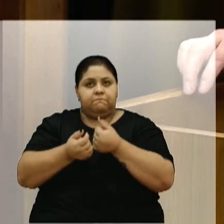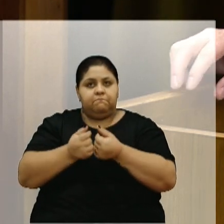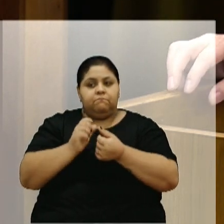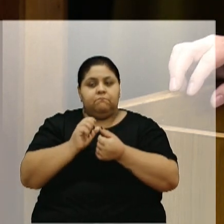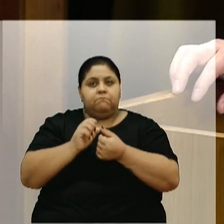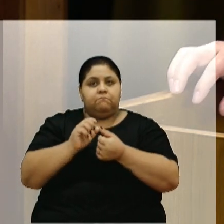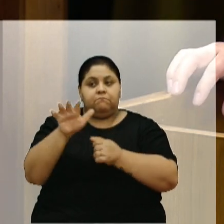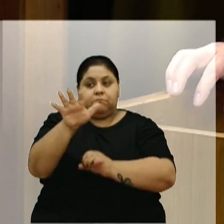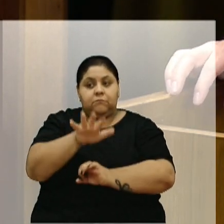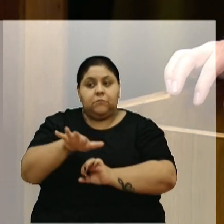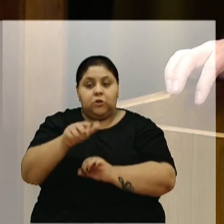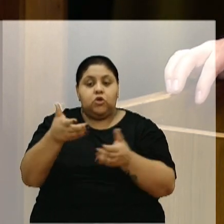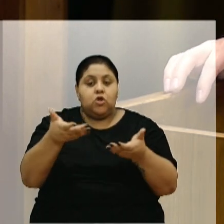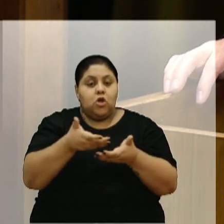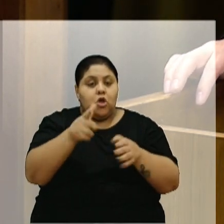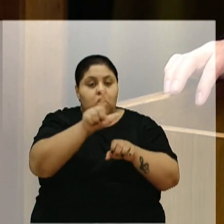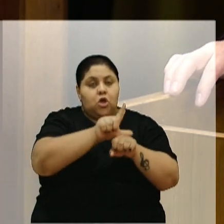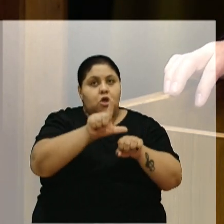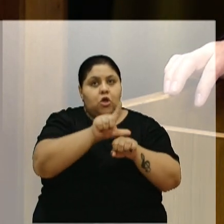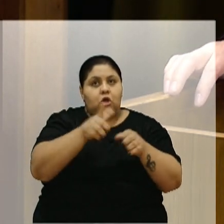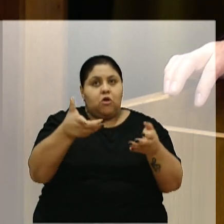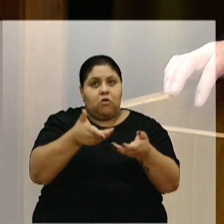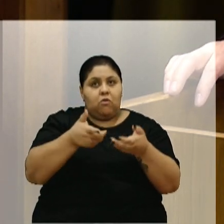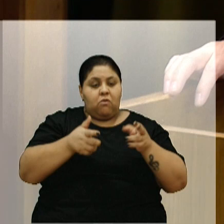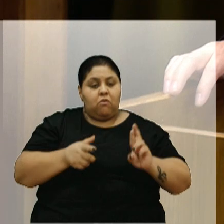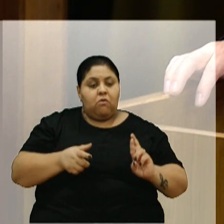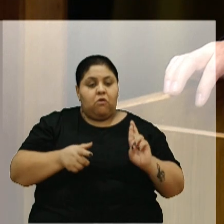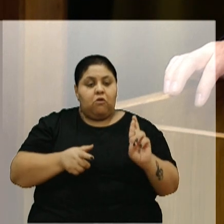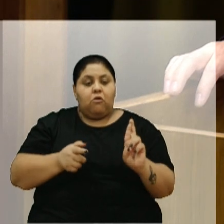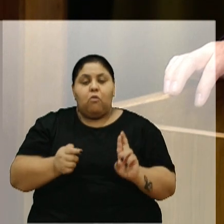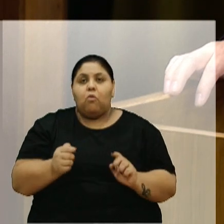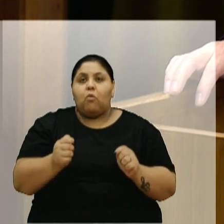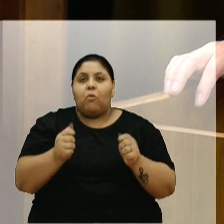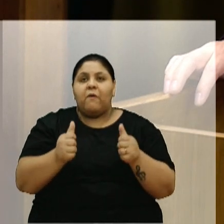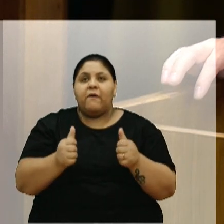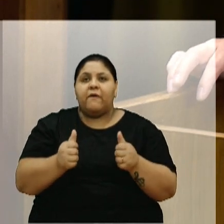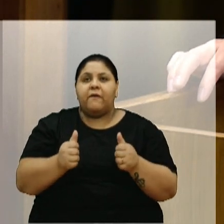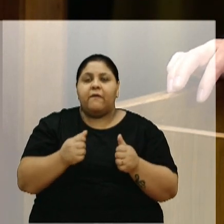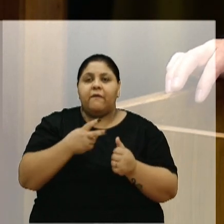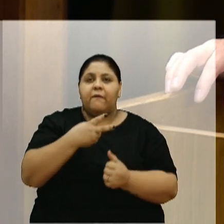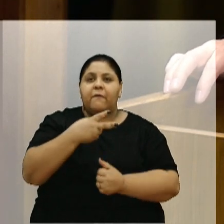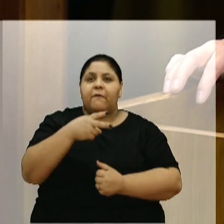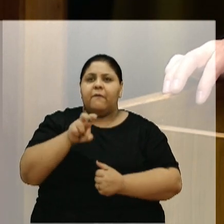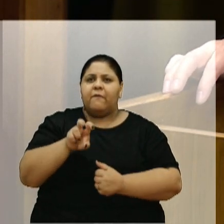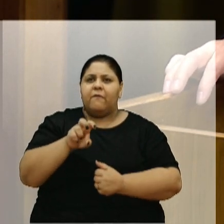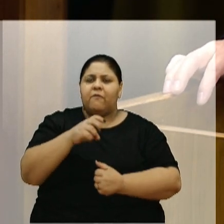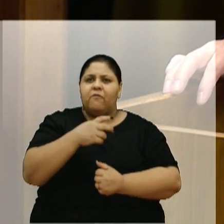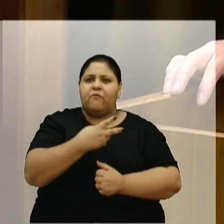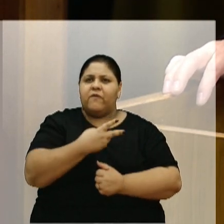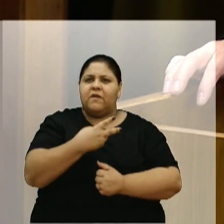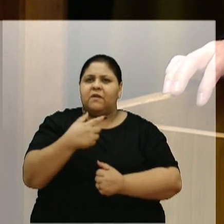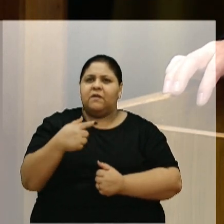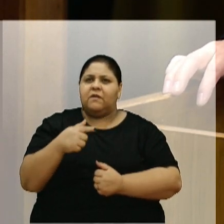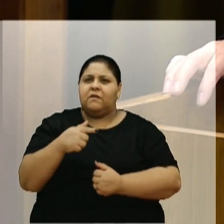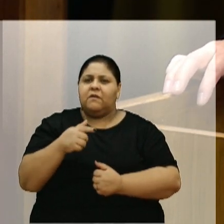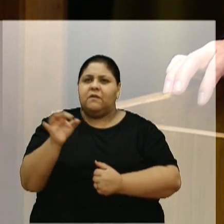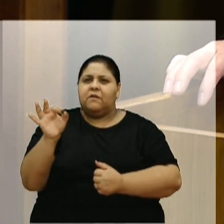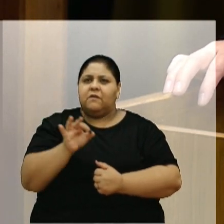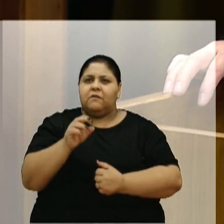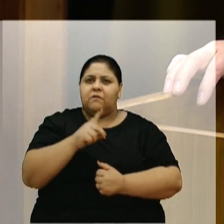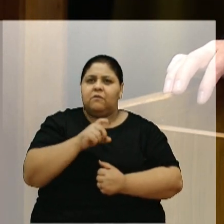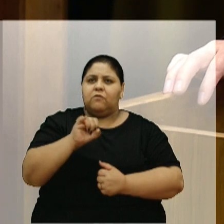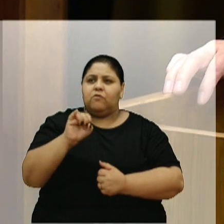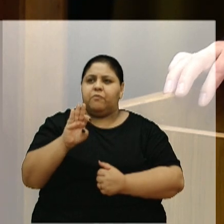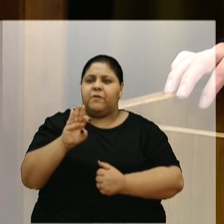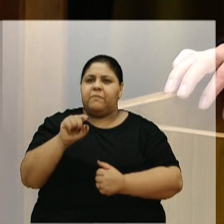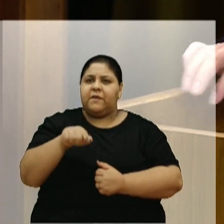segmento, que hoje o comércio já representa quase 25, 27% do PIB de Caxias do Sul,